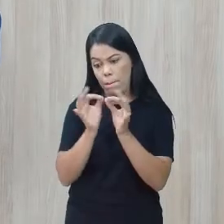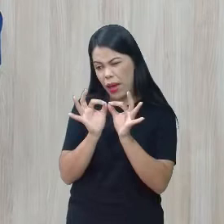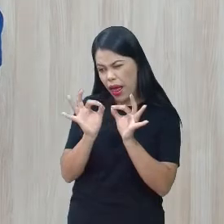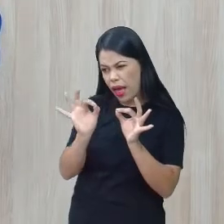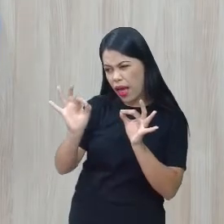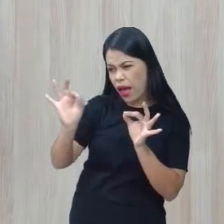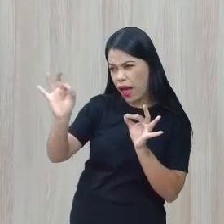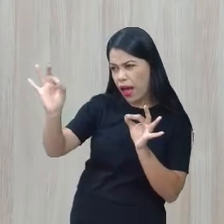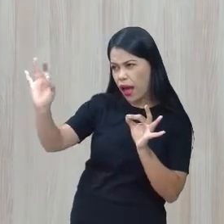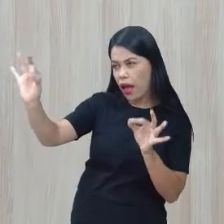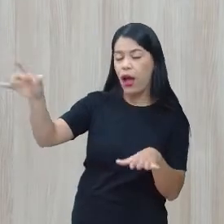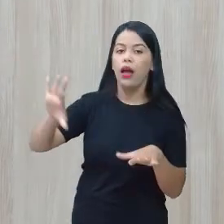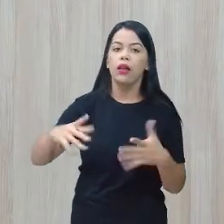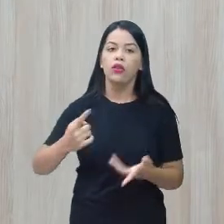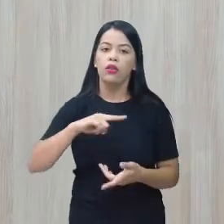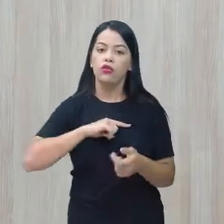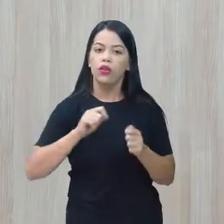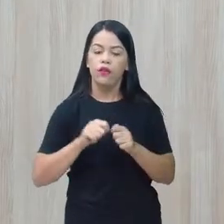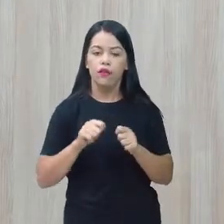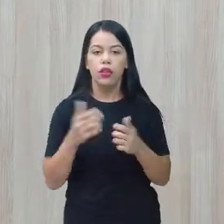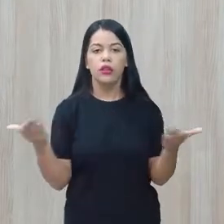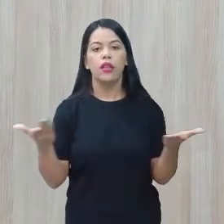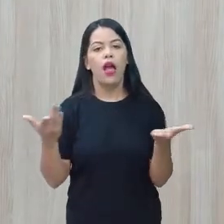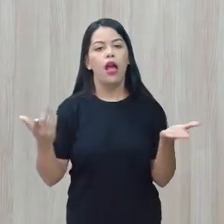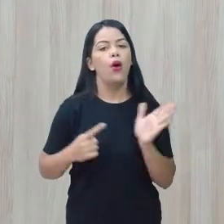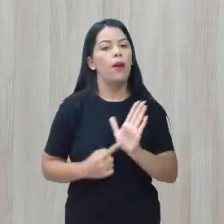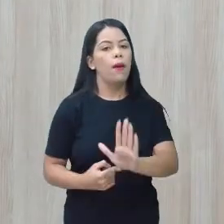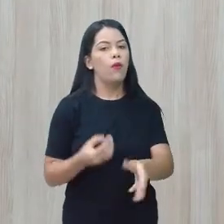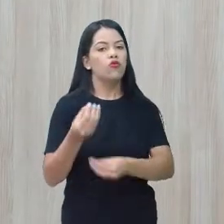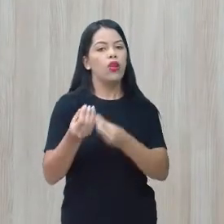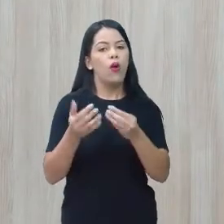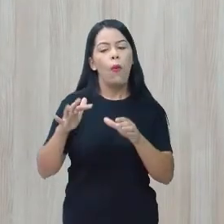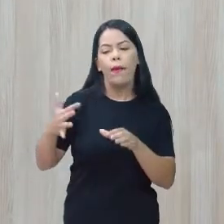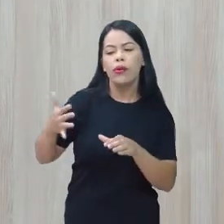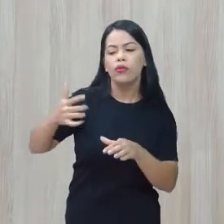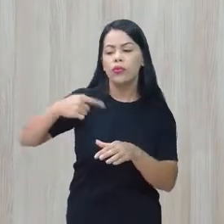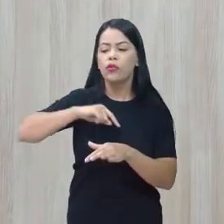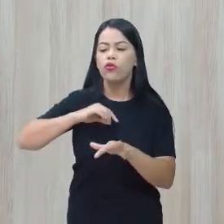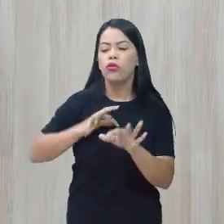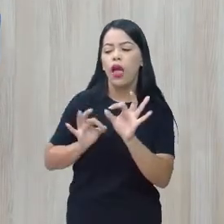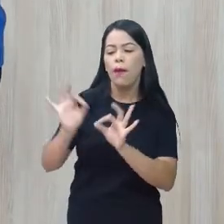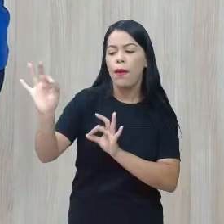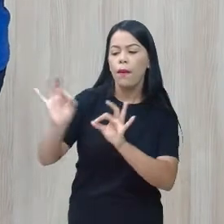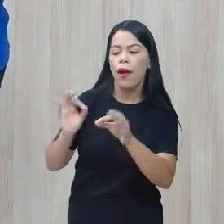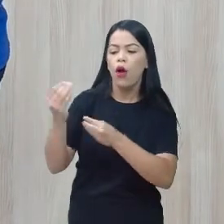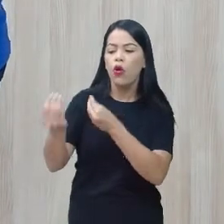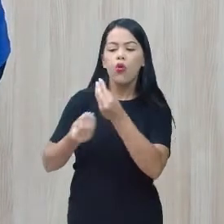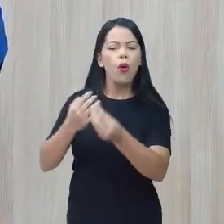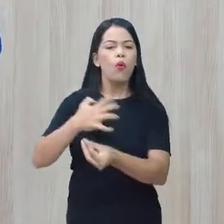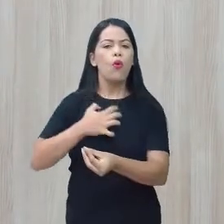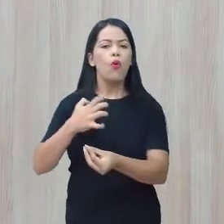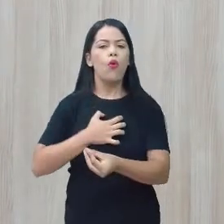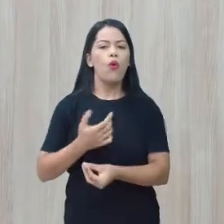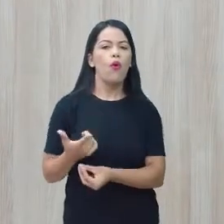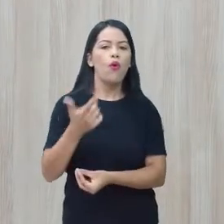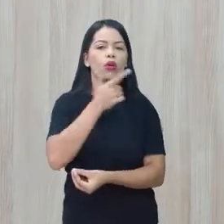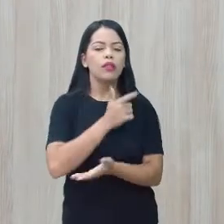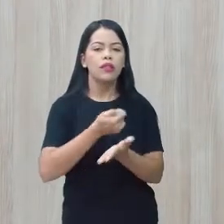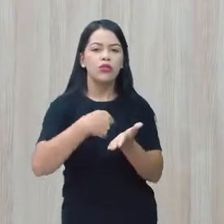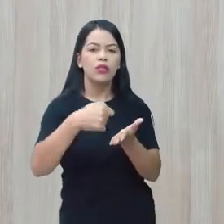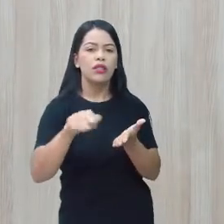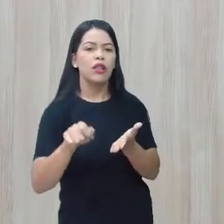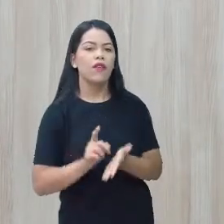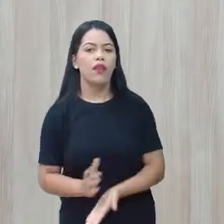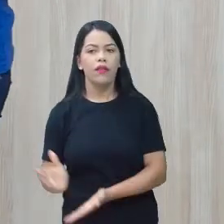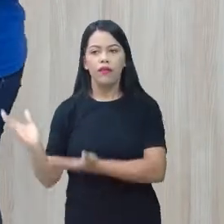de comparação, tentando medir essa distância, né, de que maneira eu consigo escrever esse número. Então, olha a informação que